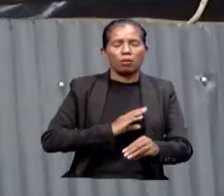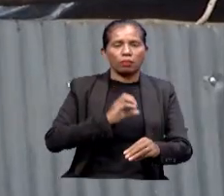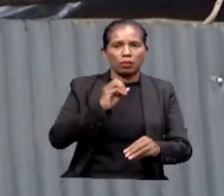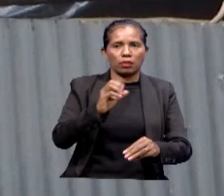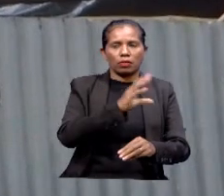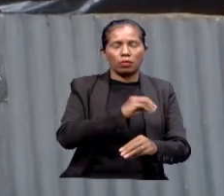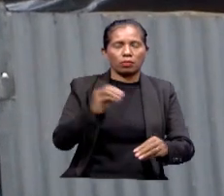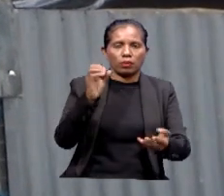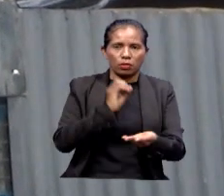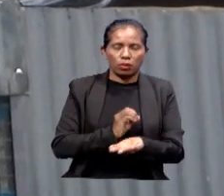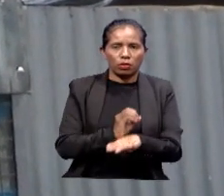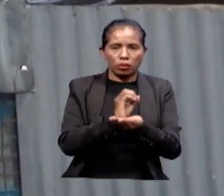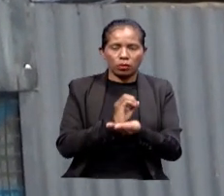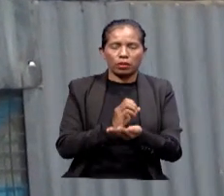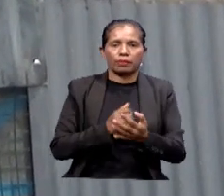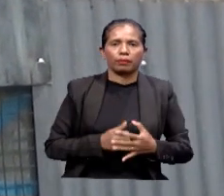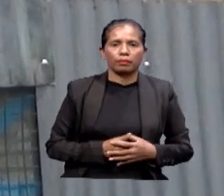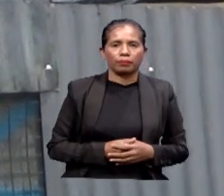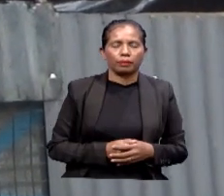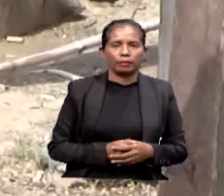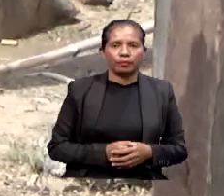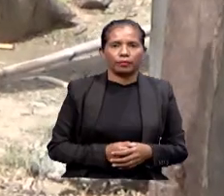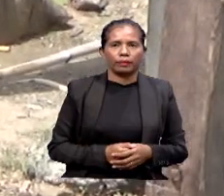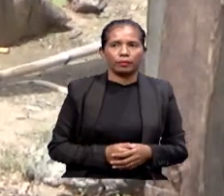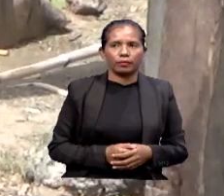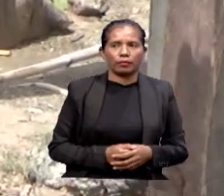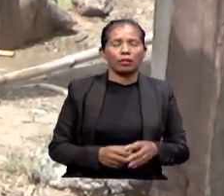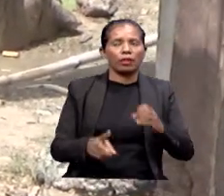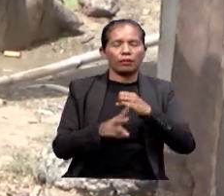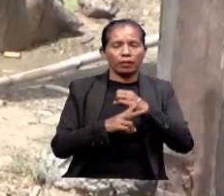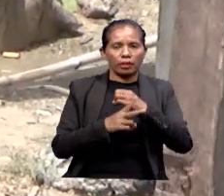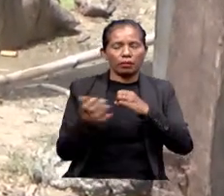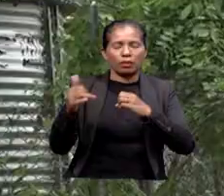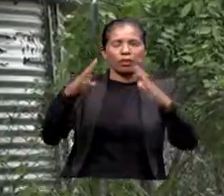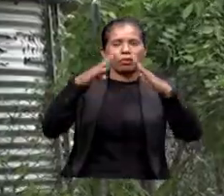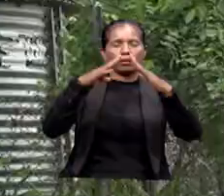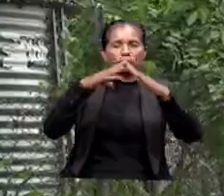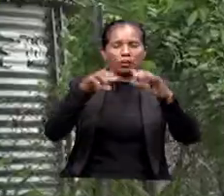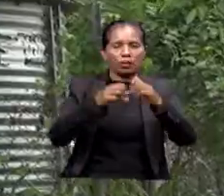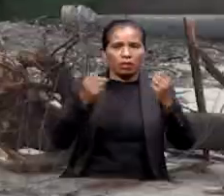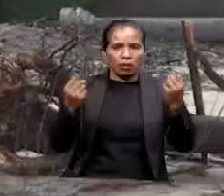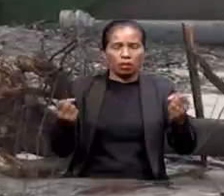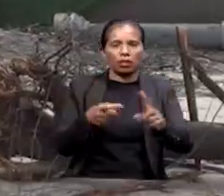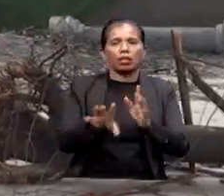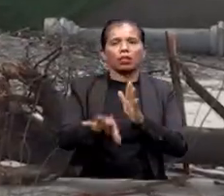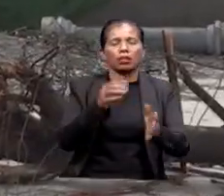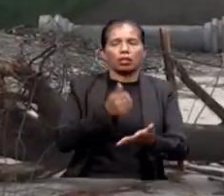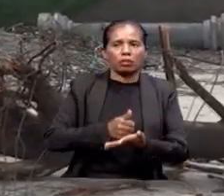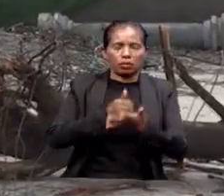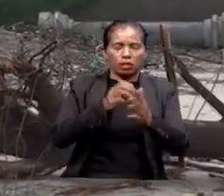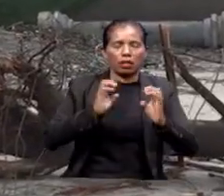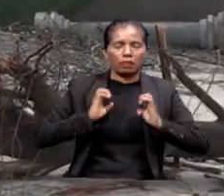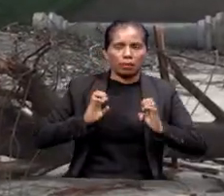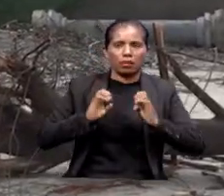região administrativa especial oikusi ambenu. Vítimas eram bem uma estragos, retam ona apoio emergência,